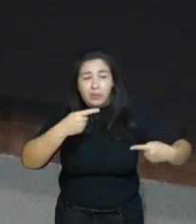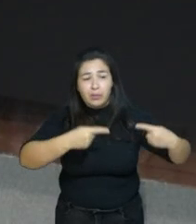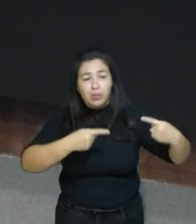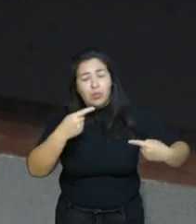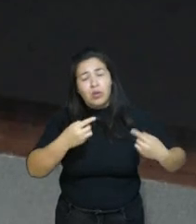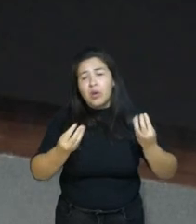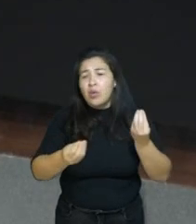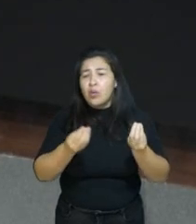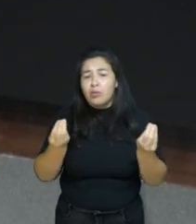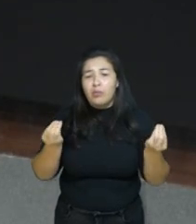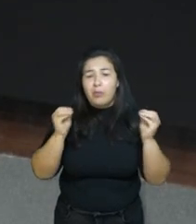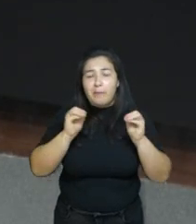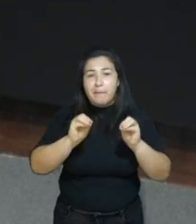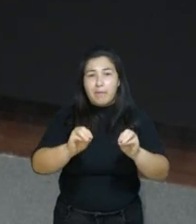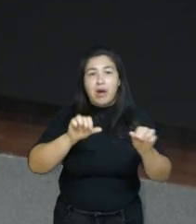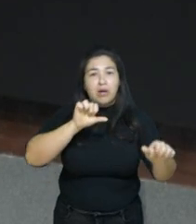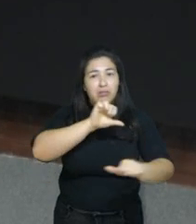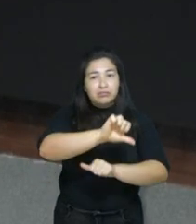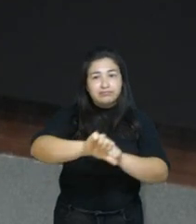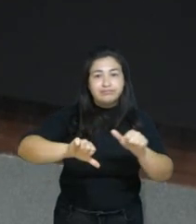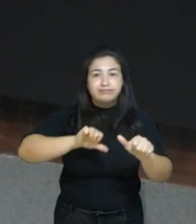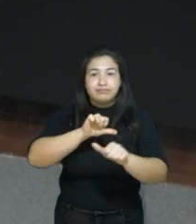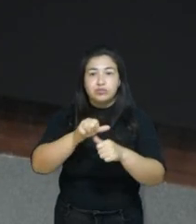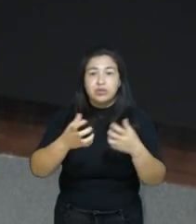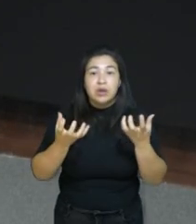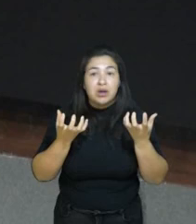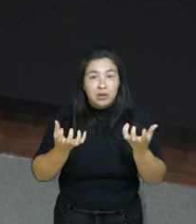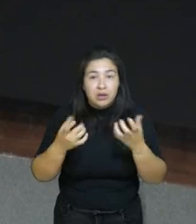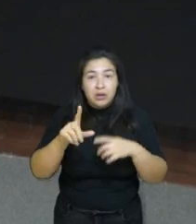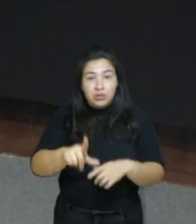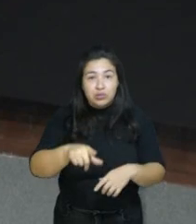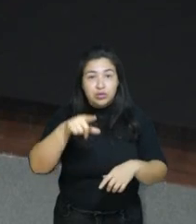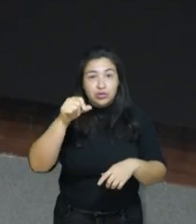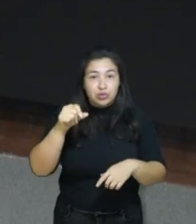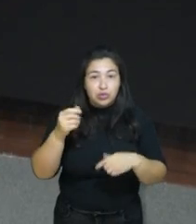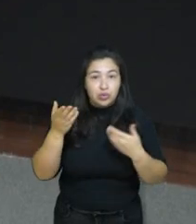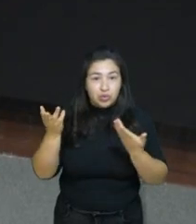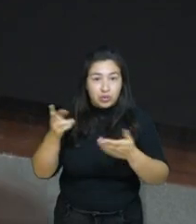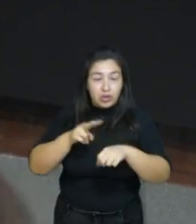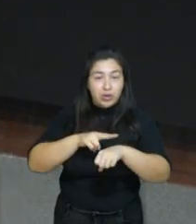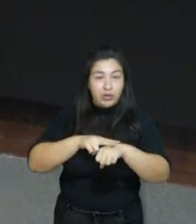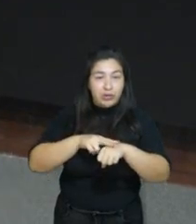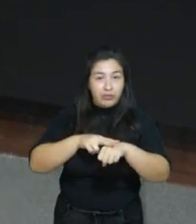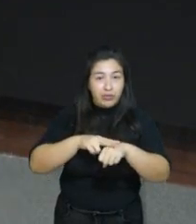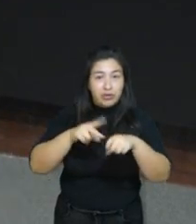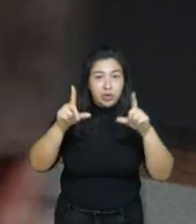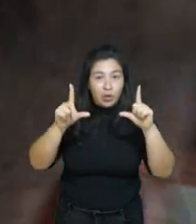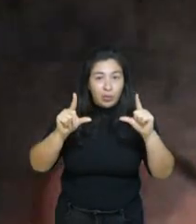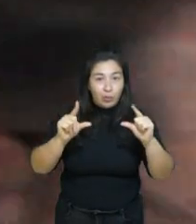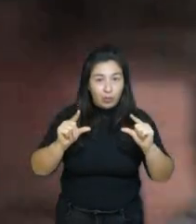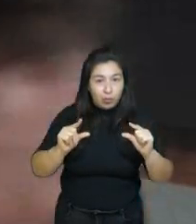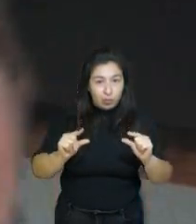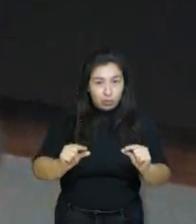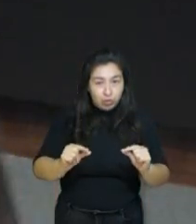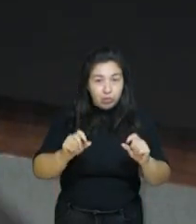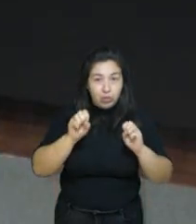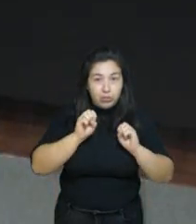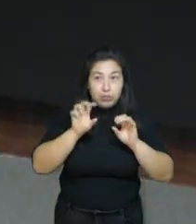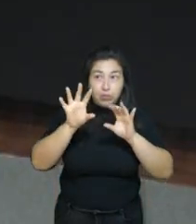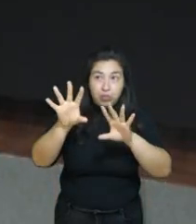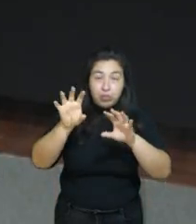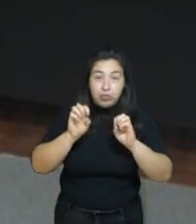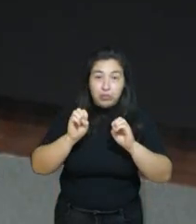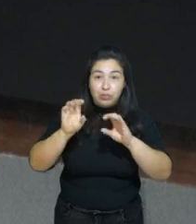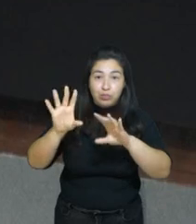decidir é que vão... eu gostaria que a gente escolhesse essa verde aqui de diminuição mais rapidamente das